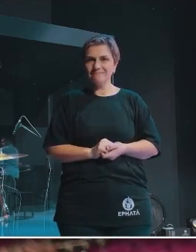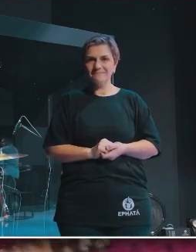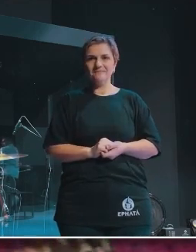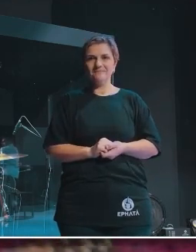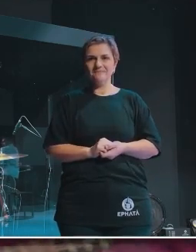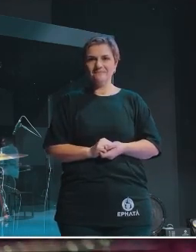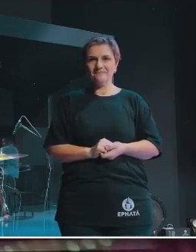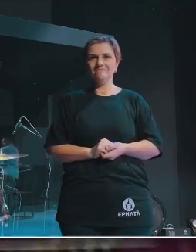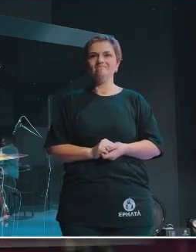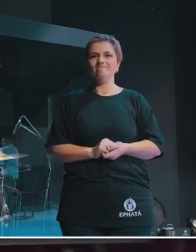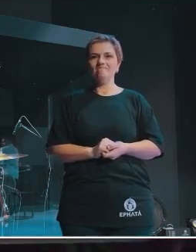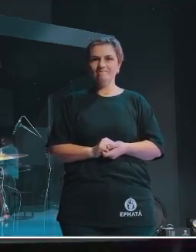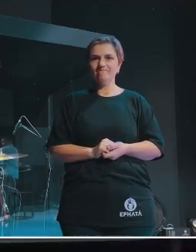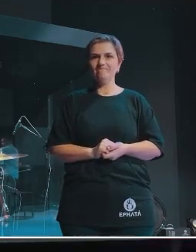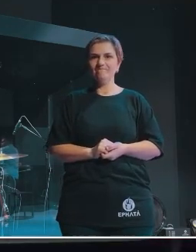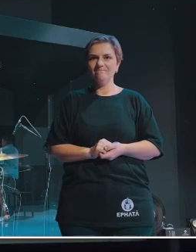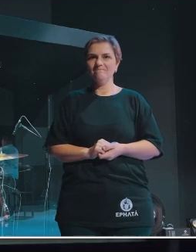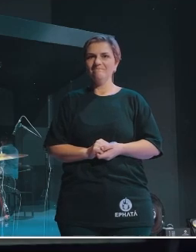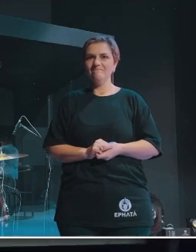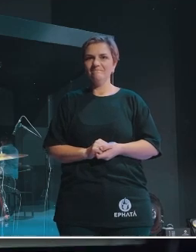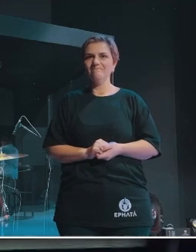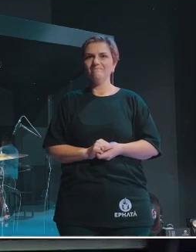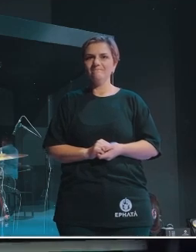ai. Mudou tudo, quebrou tudo agora.